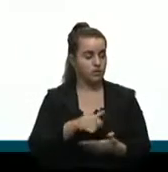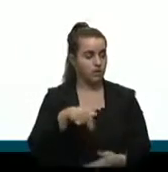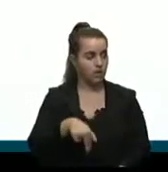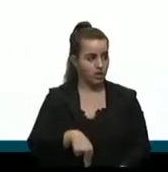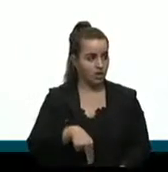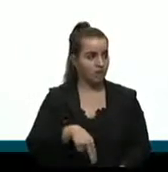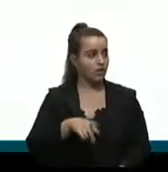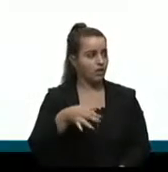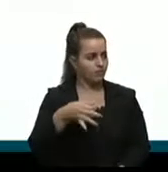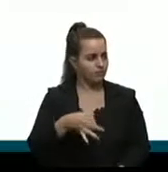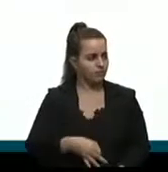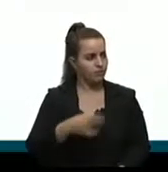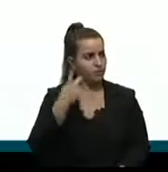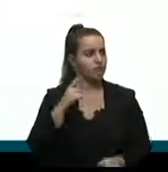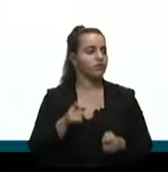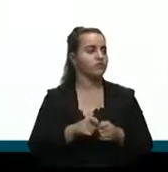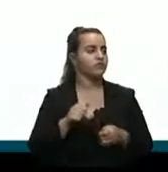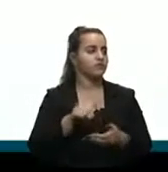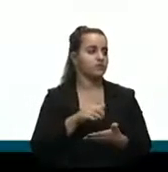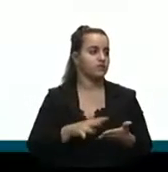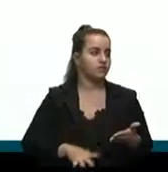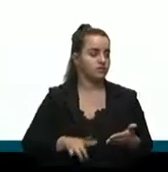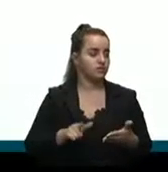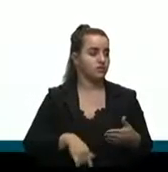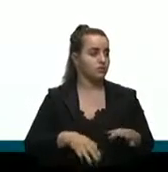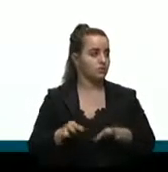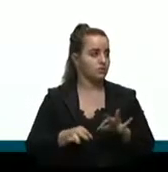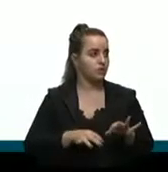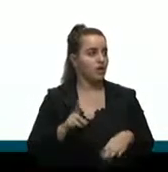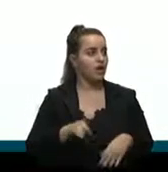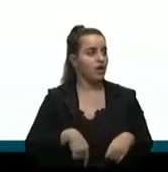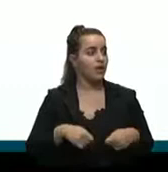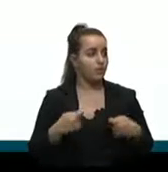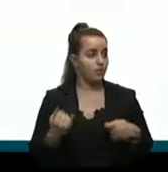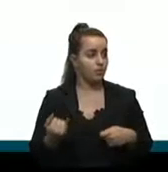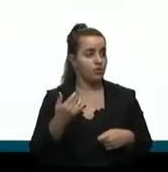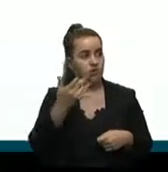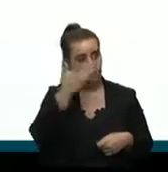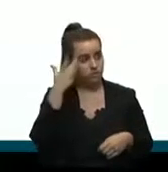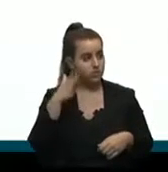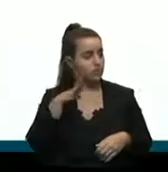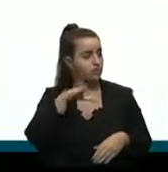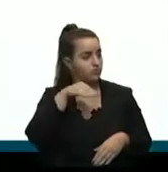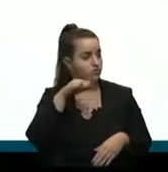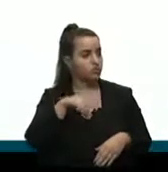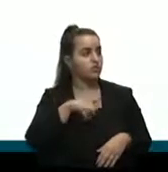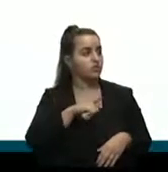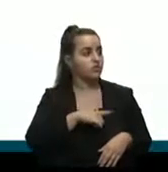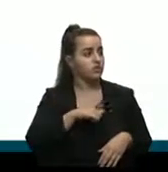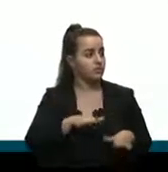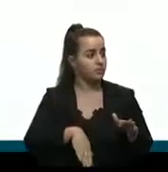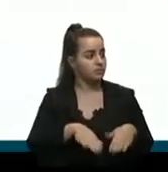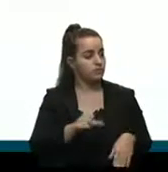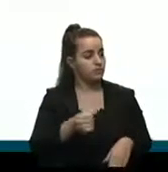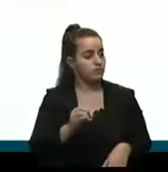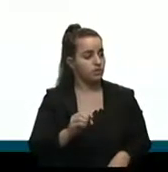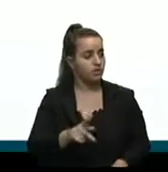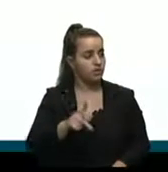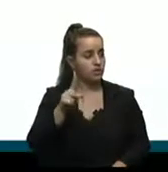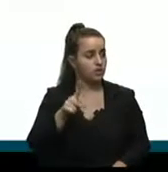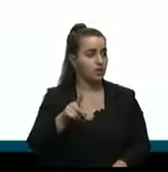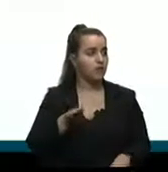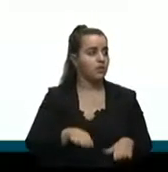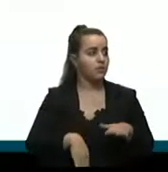contratante, a empresa N, afirma que para a execução das tarefas pertinentes ao projeto é desejável que os funcionários possuam,